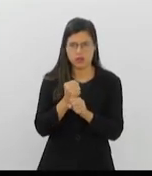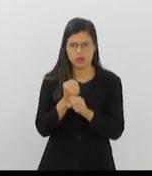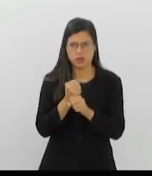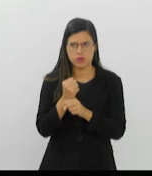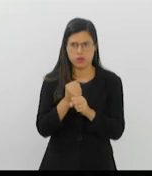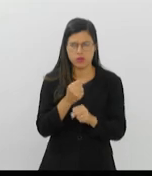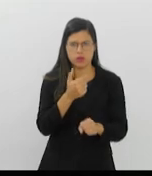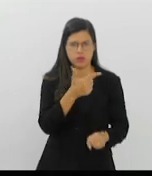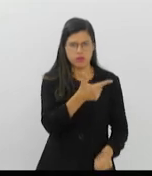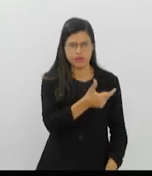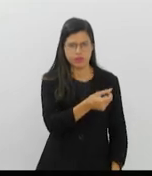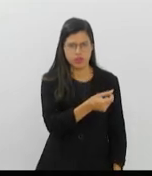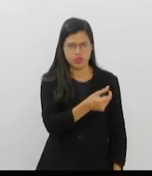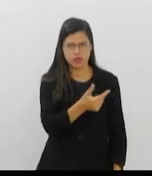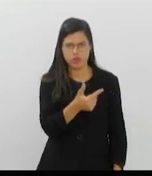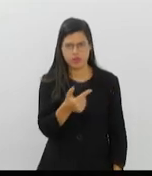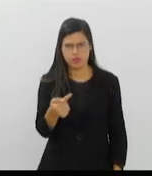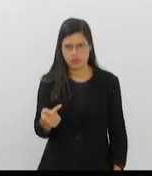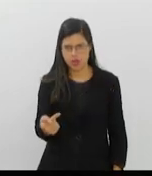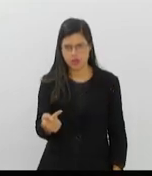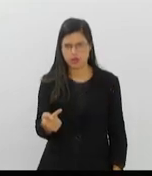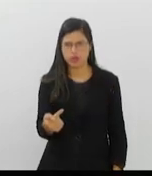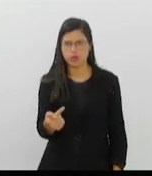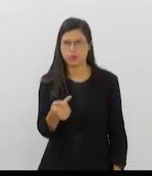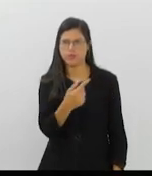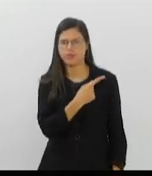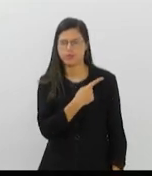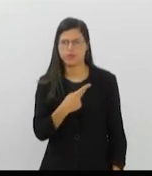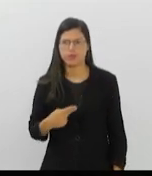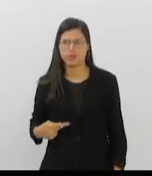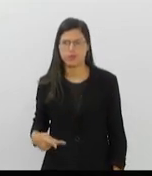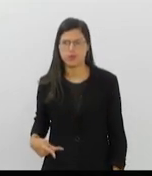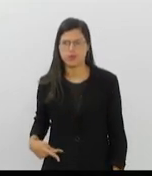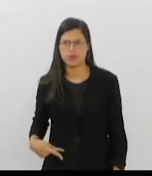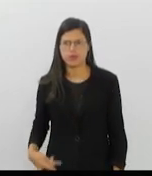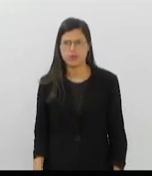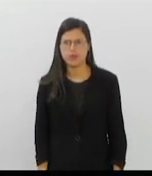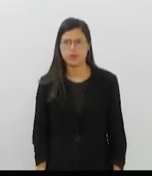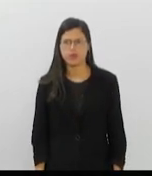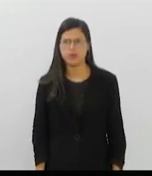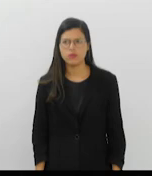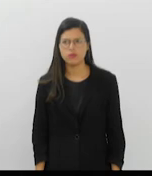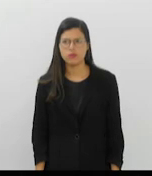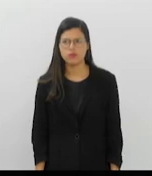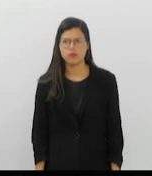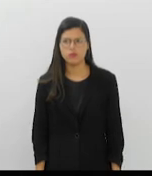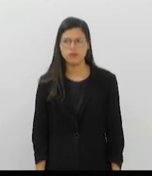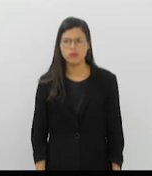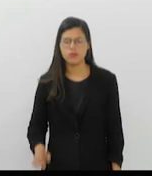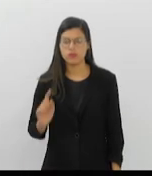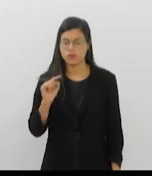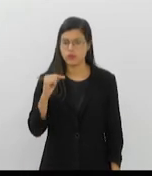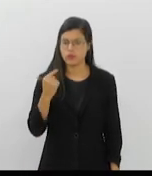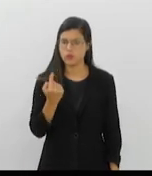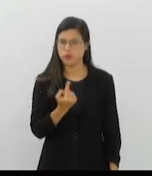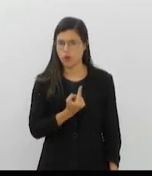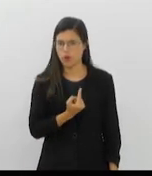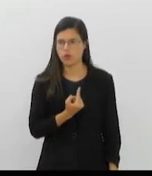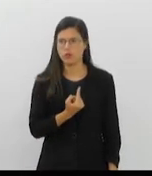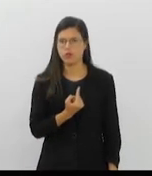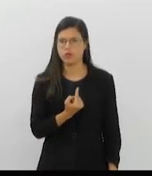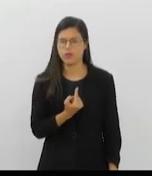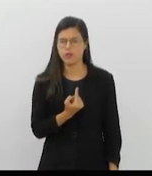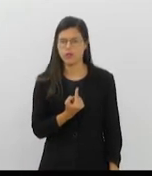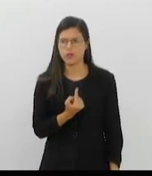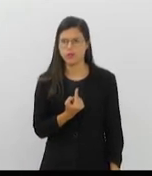2027 senhor presidente quando nós